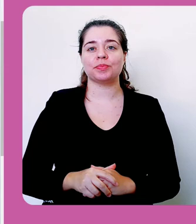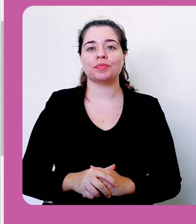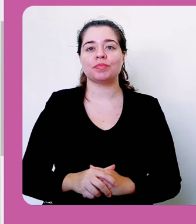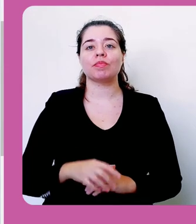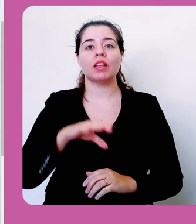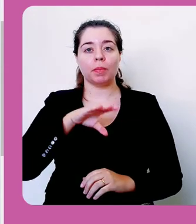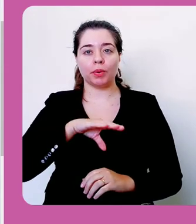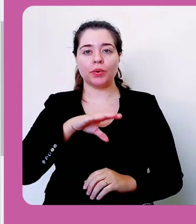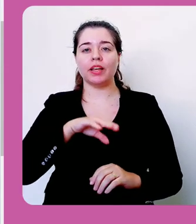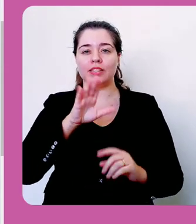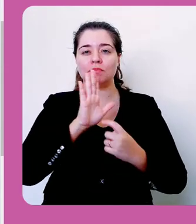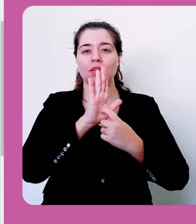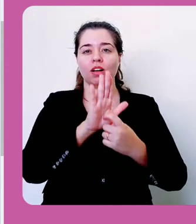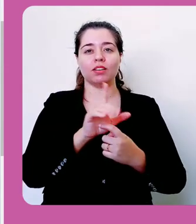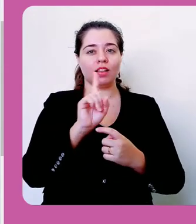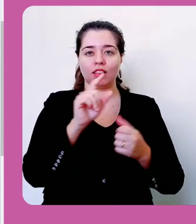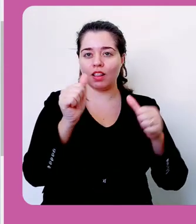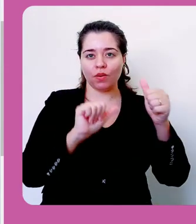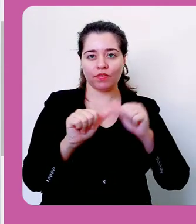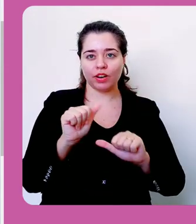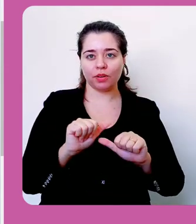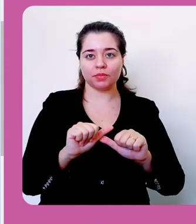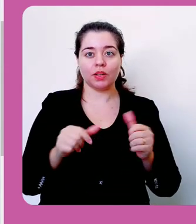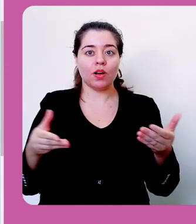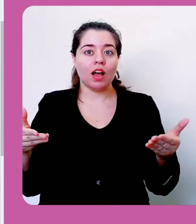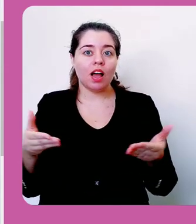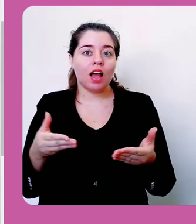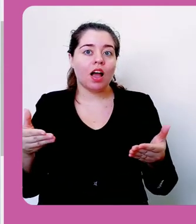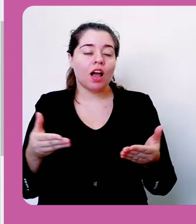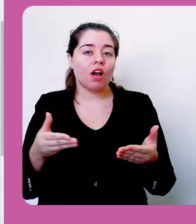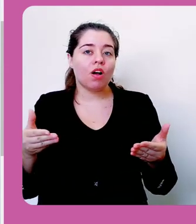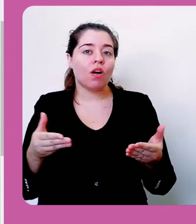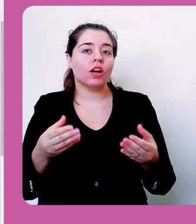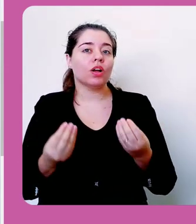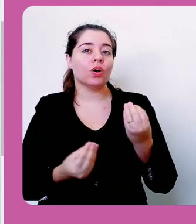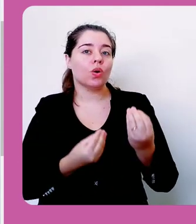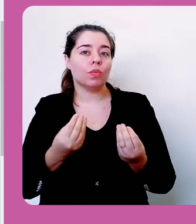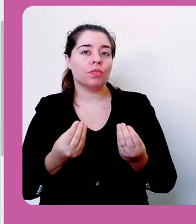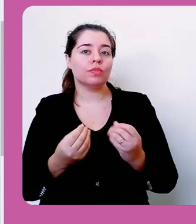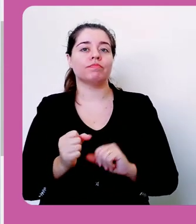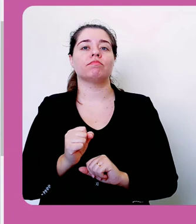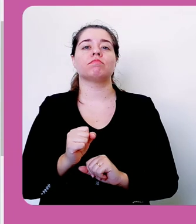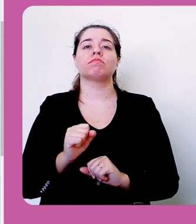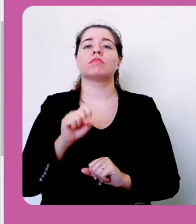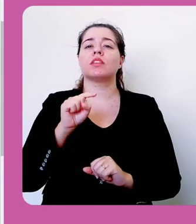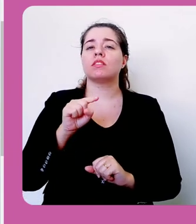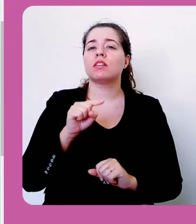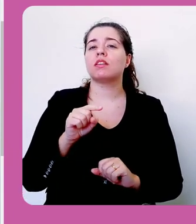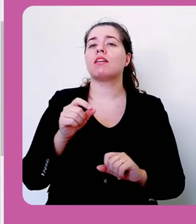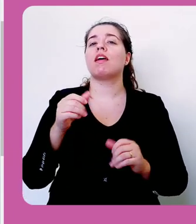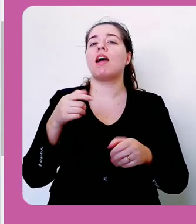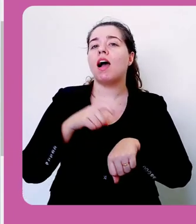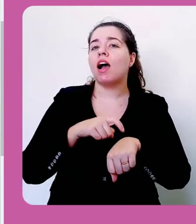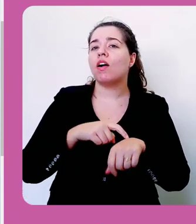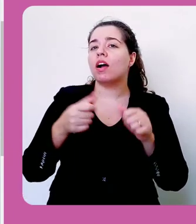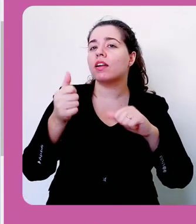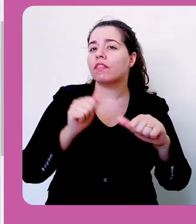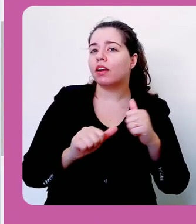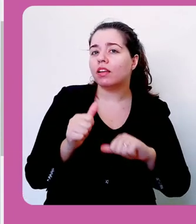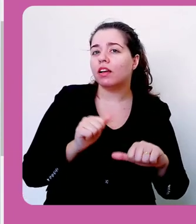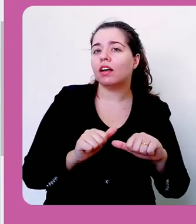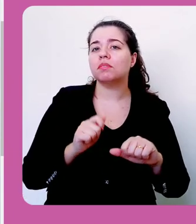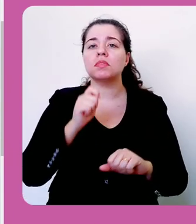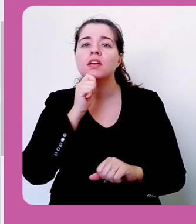avaliado. Estou avaliando, marquei, já avaliei, então fica no espaço de avaliado,